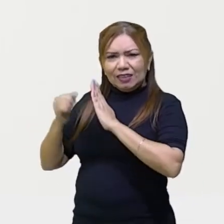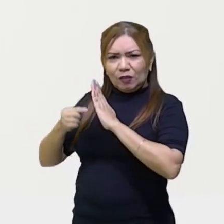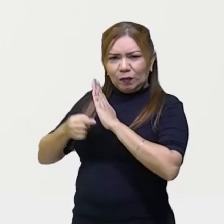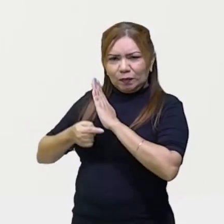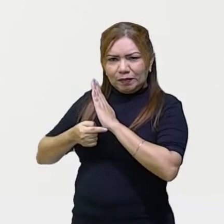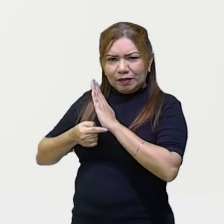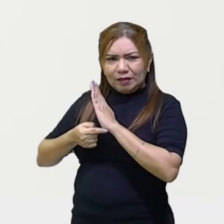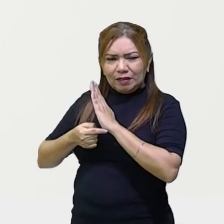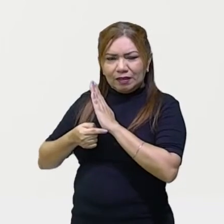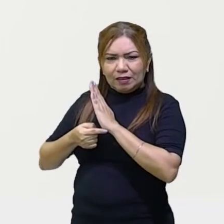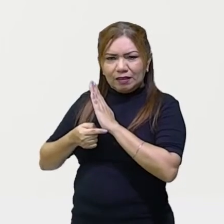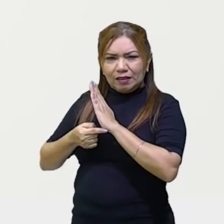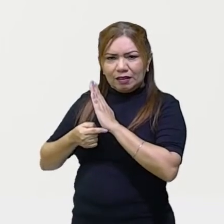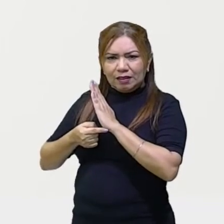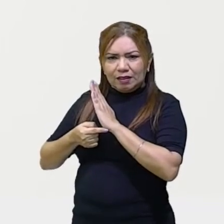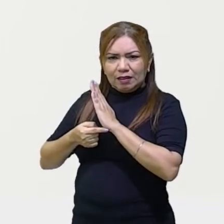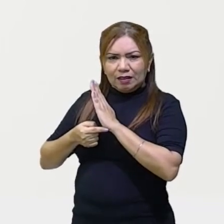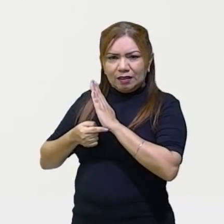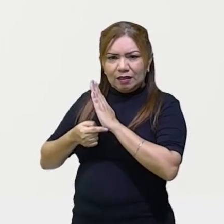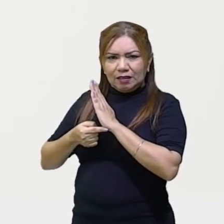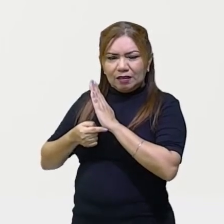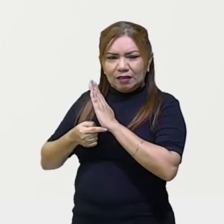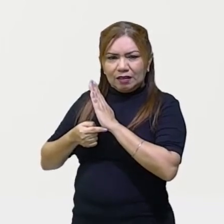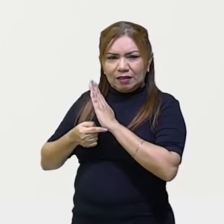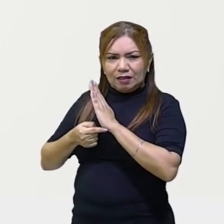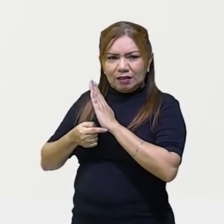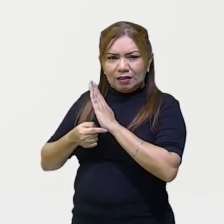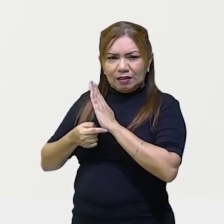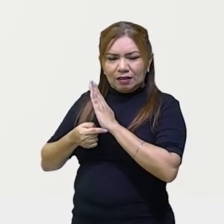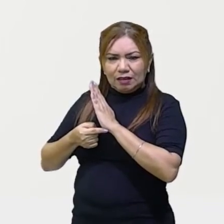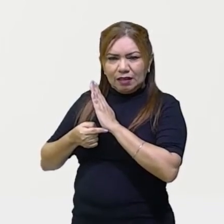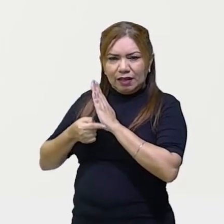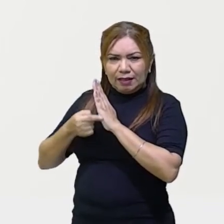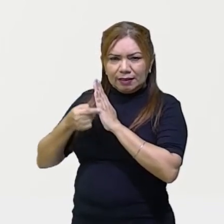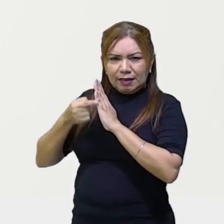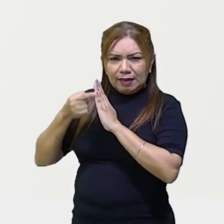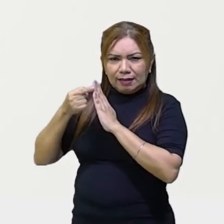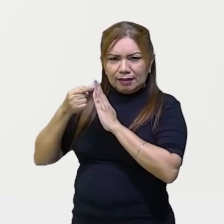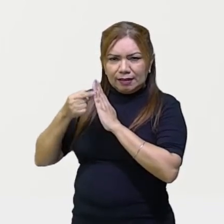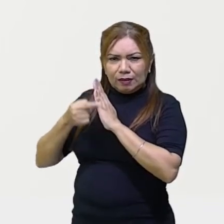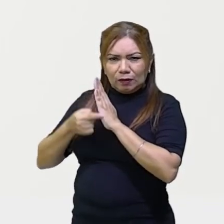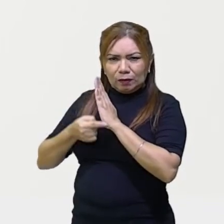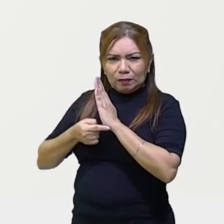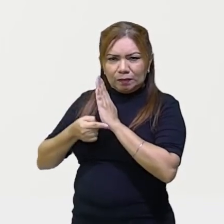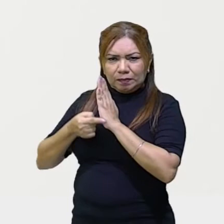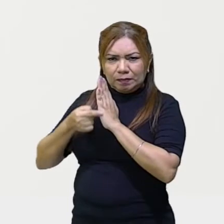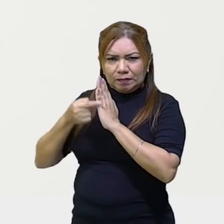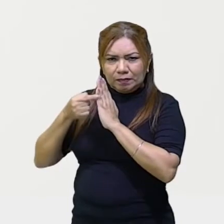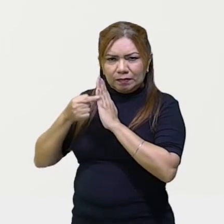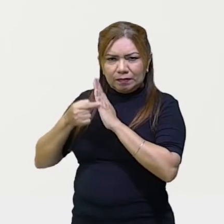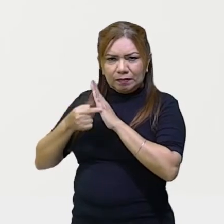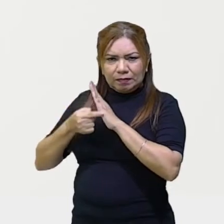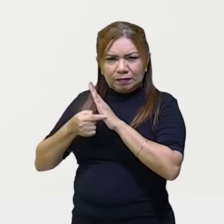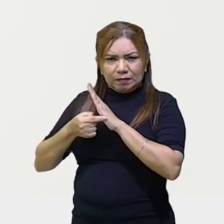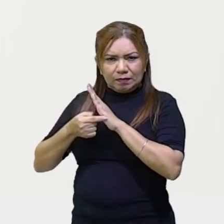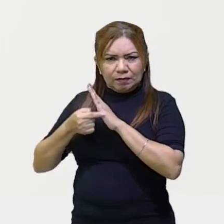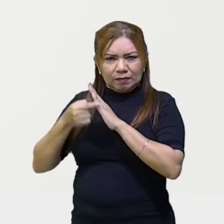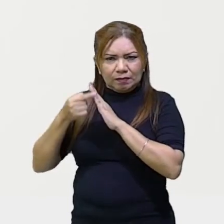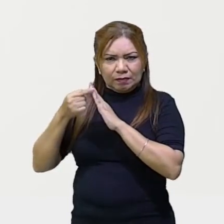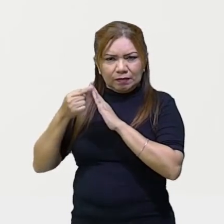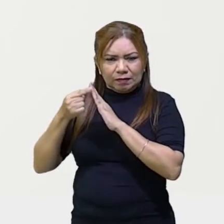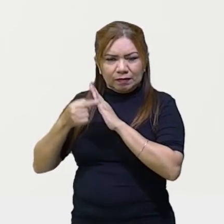ponto de encontro deixo aqui dá uma engraçada na linha Olha só esse ponto de encontro aqui